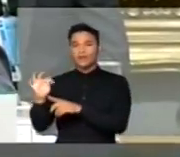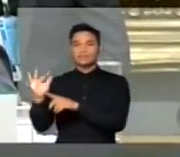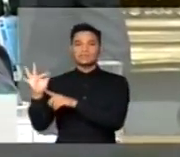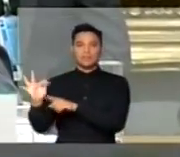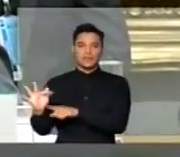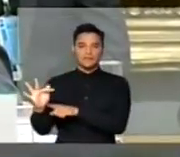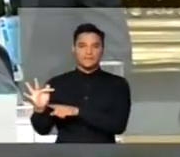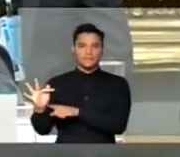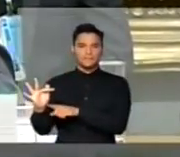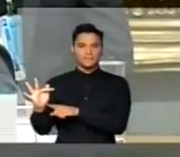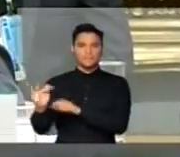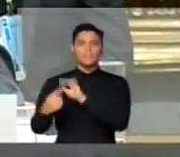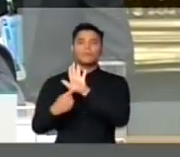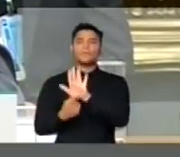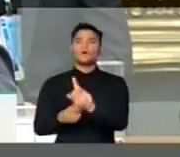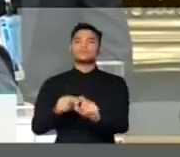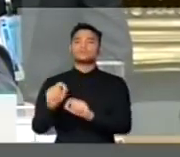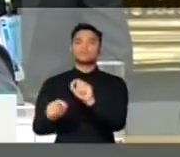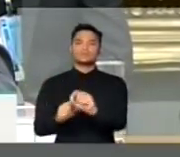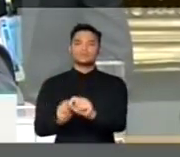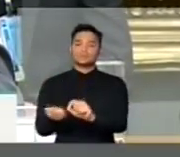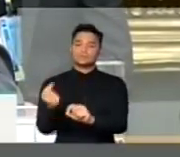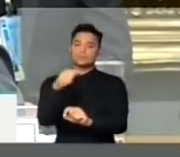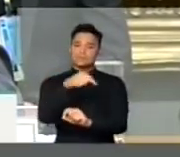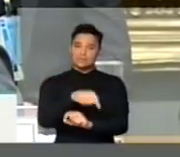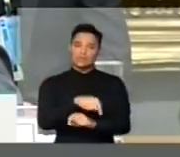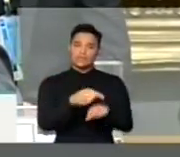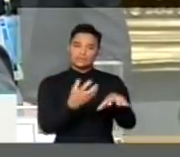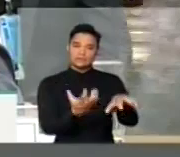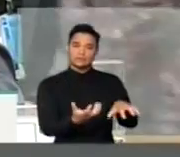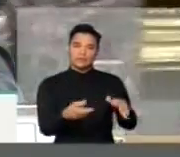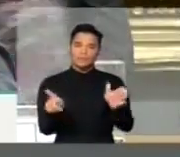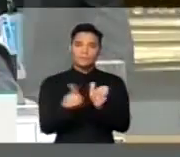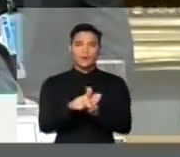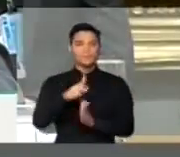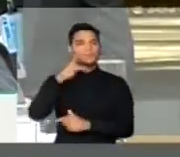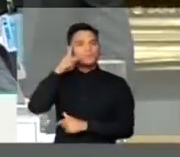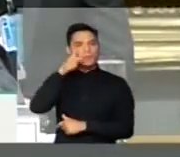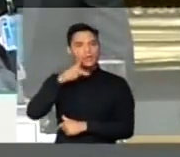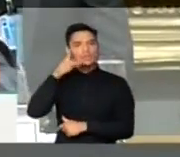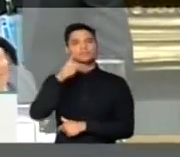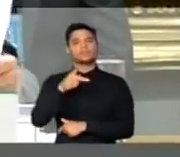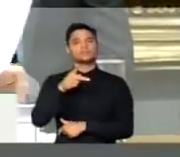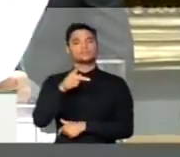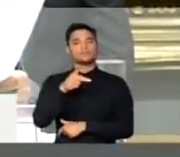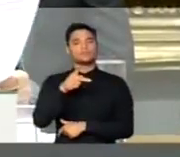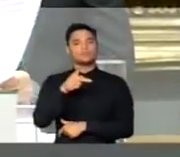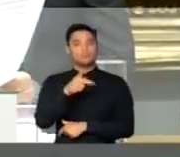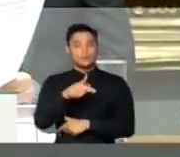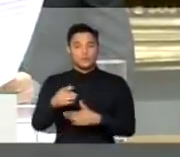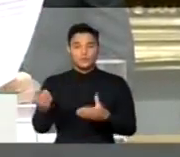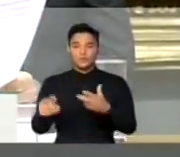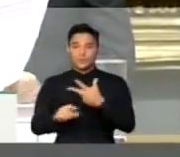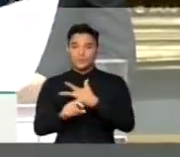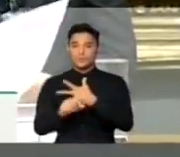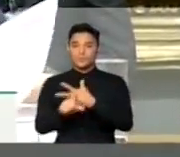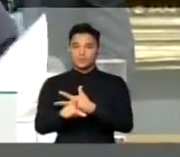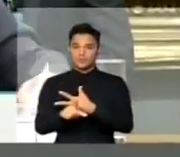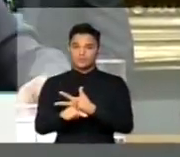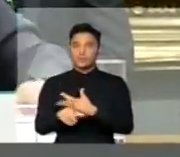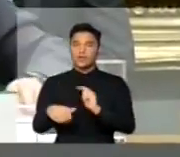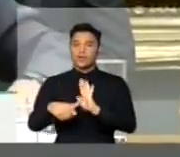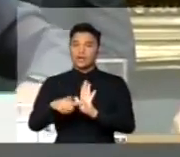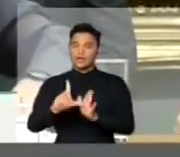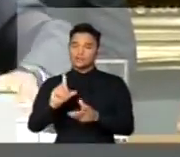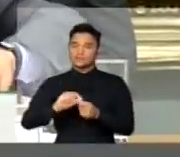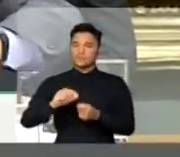Judiciário reforça o componente político desse processo, o que assentamos na parte do relatório